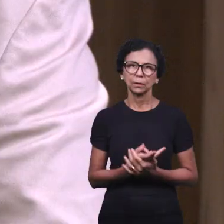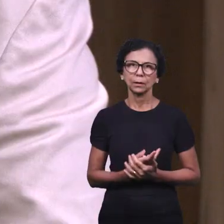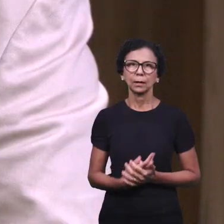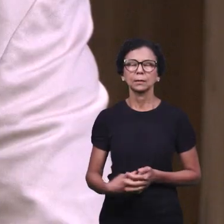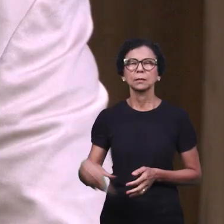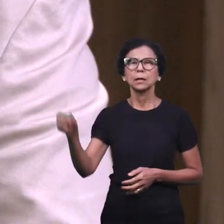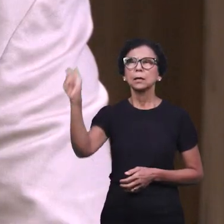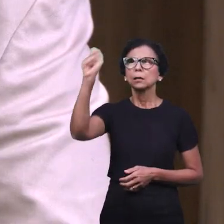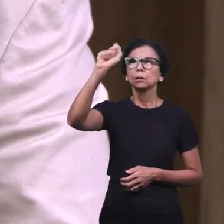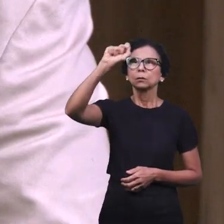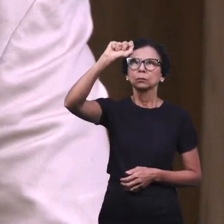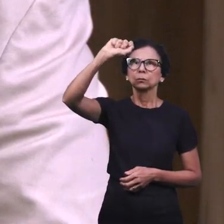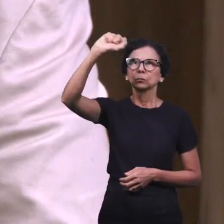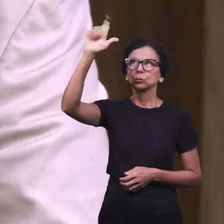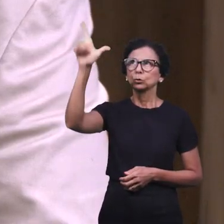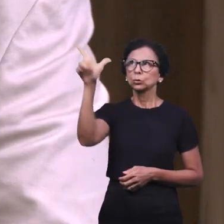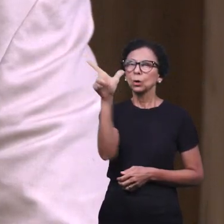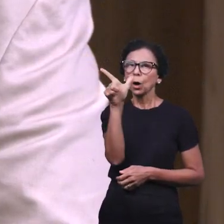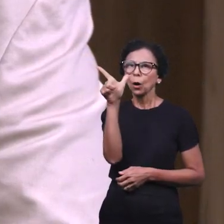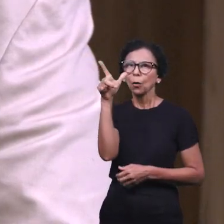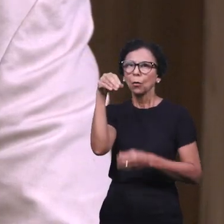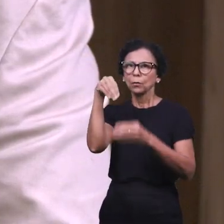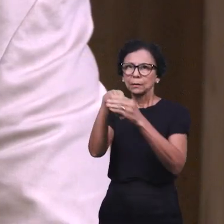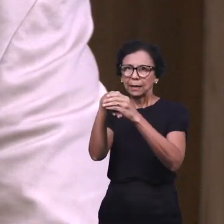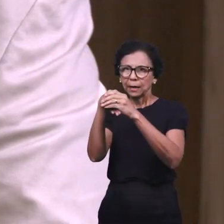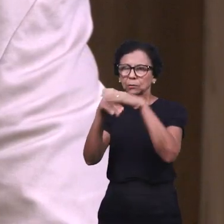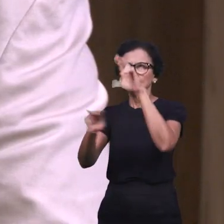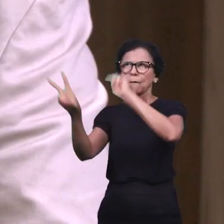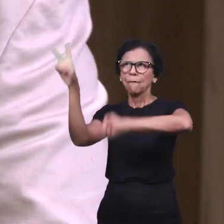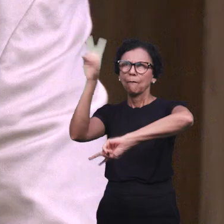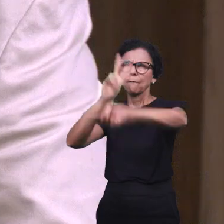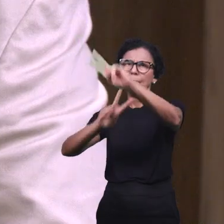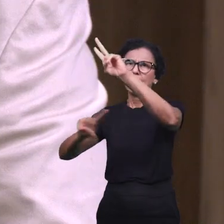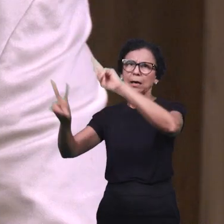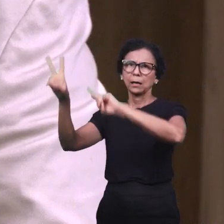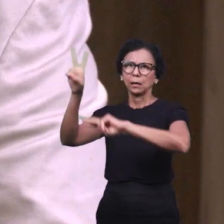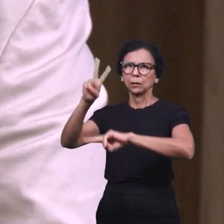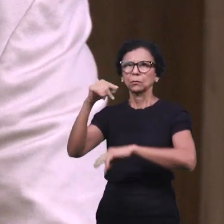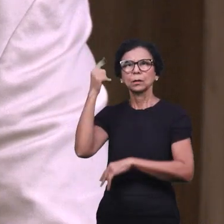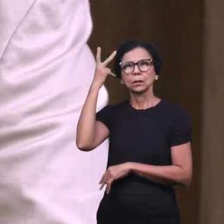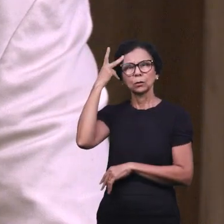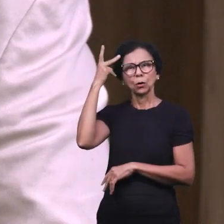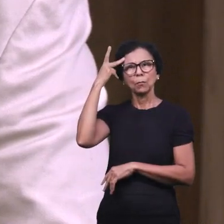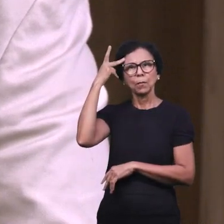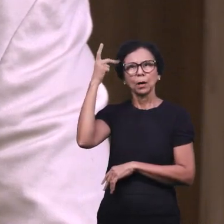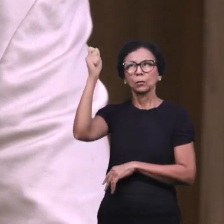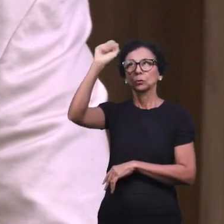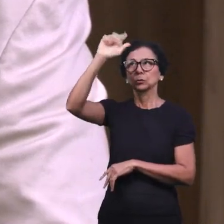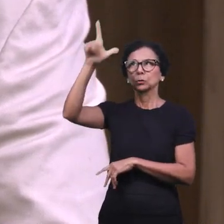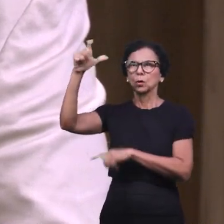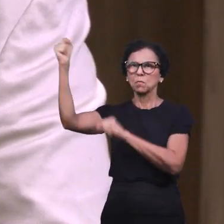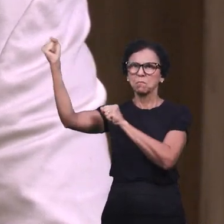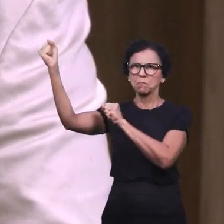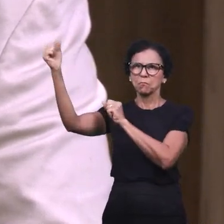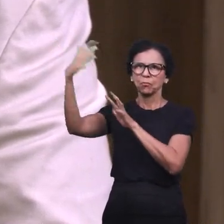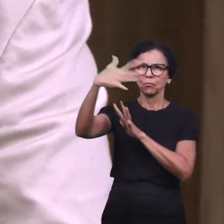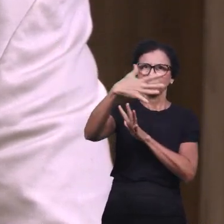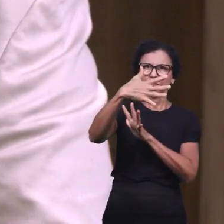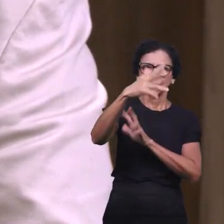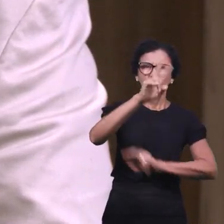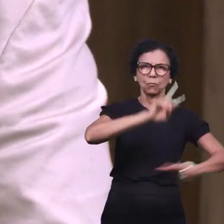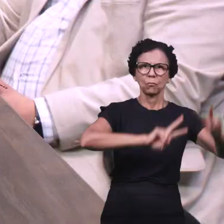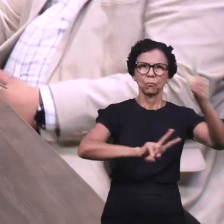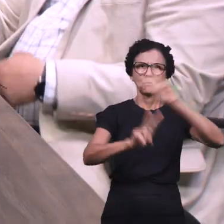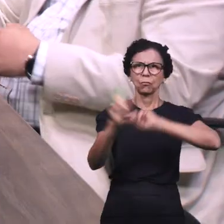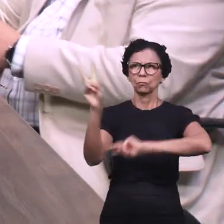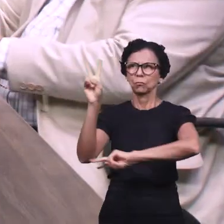Ed falou, eles são naturais. O Sol, ele joga esses ventos solares para todas as direções. E aí nós temos um vídeo que vai mostrar